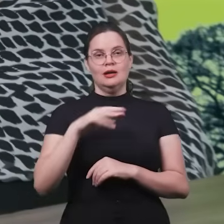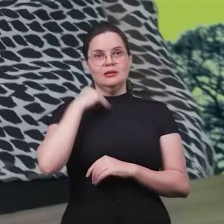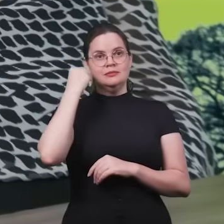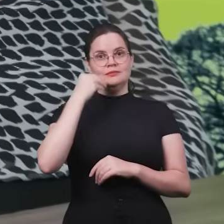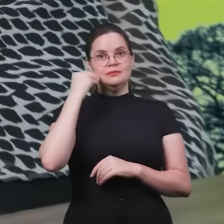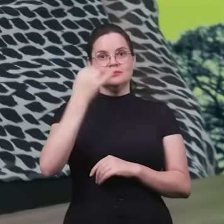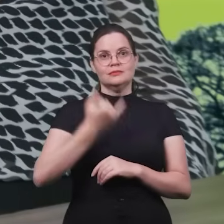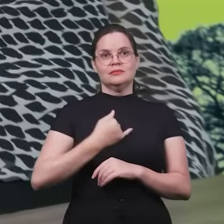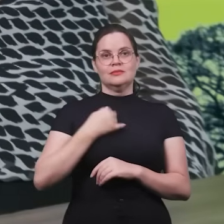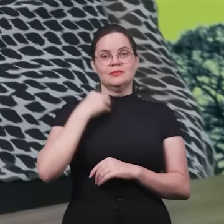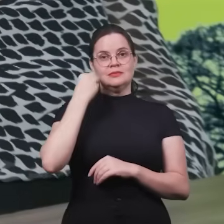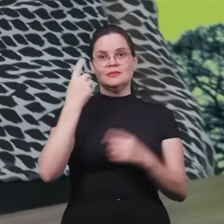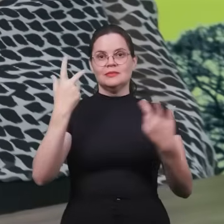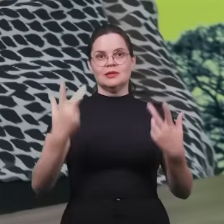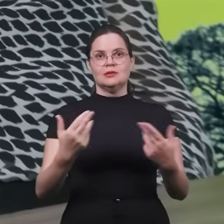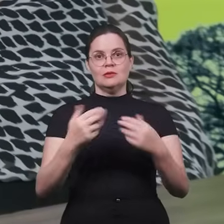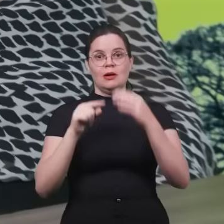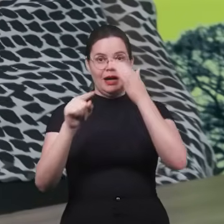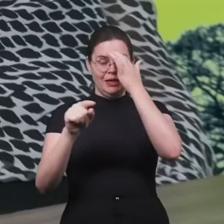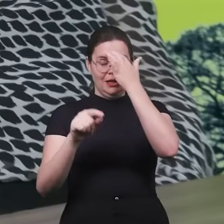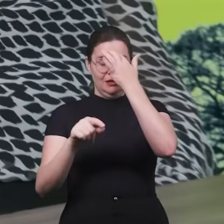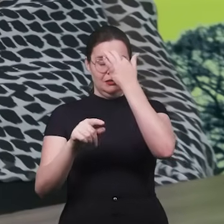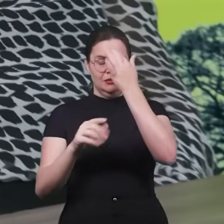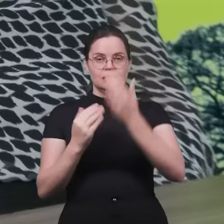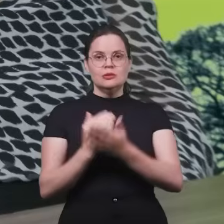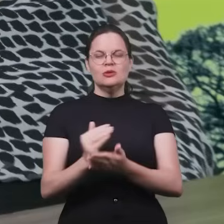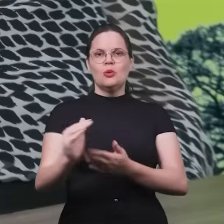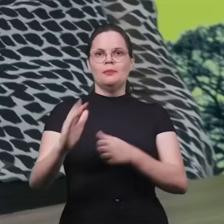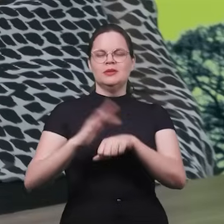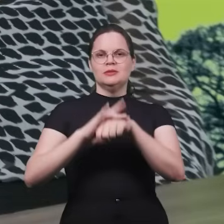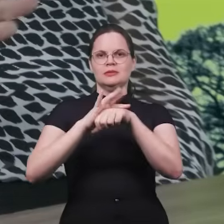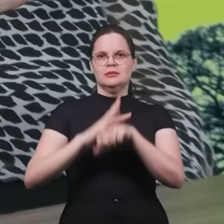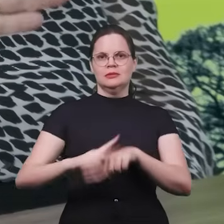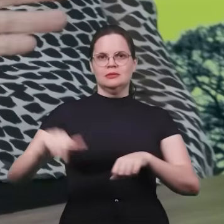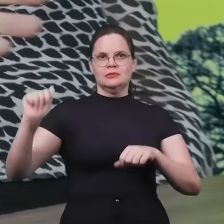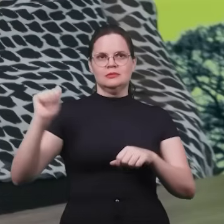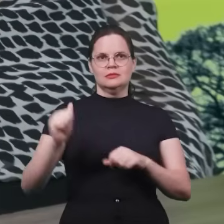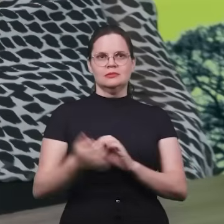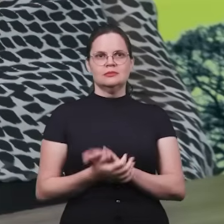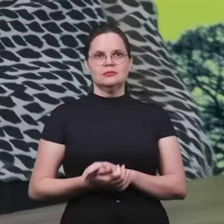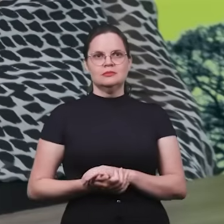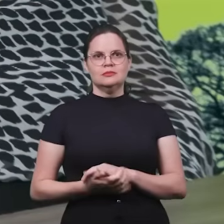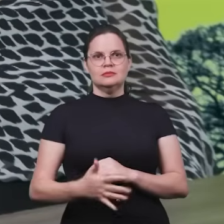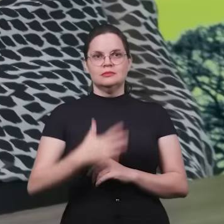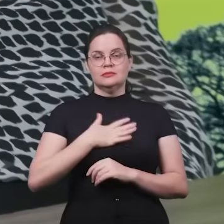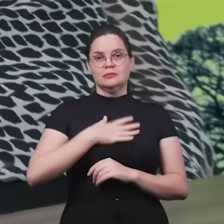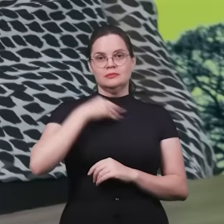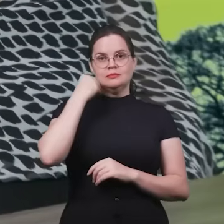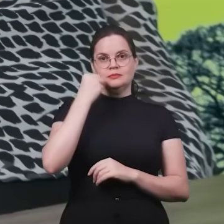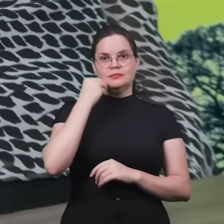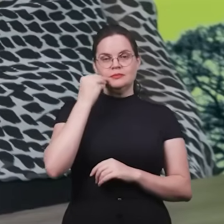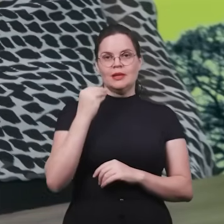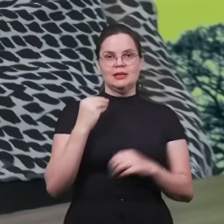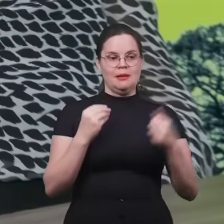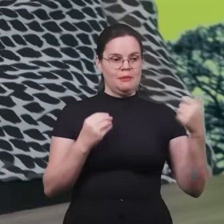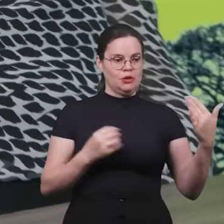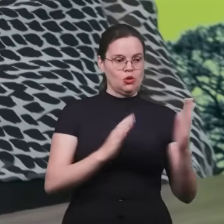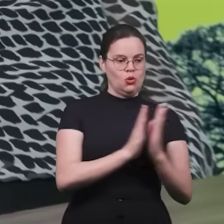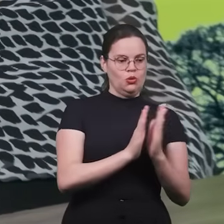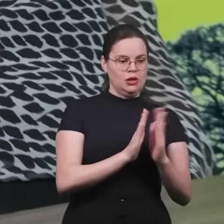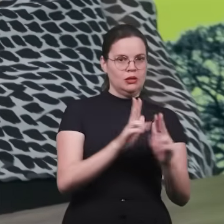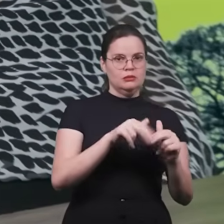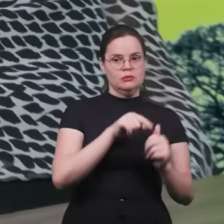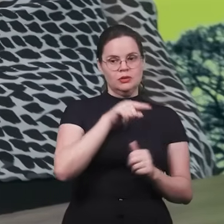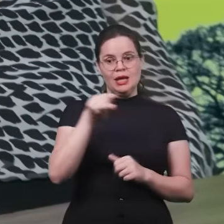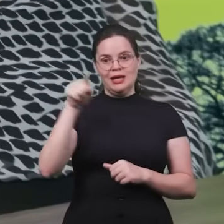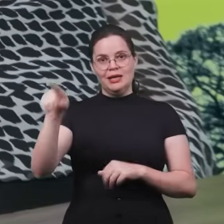experiência. Então, a partir dali, ela começou a ser curada e o Senhor começou a cuidar. A minha experiência na madrugada estava orando por ela e ela pedindo,